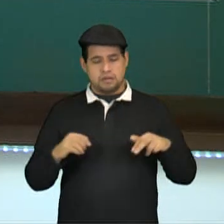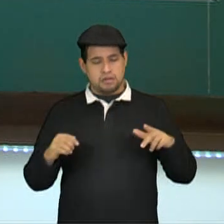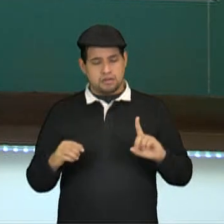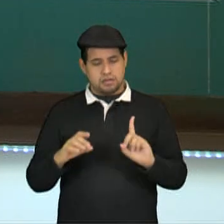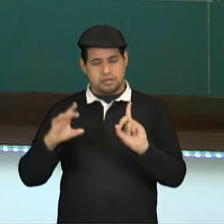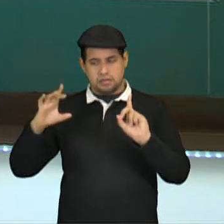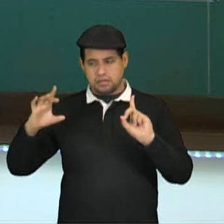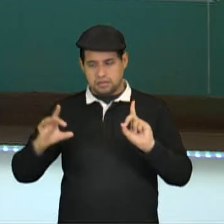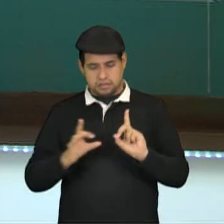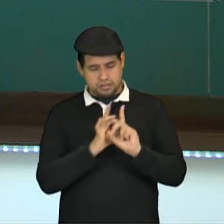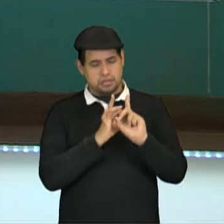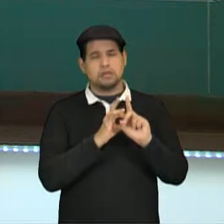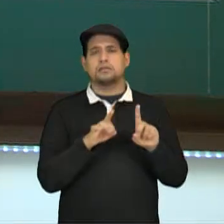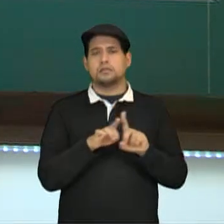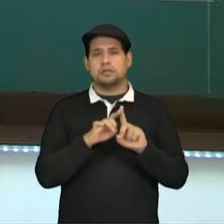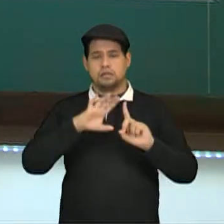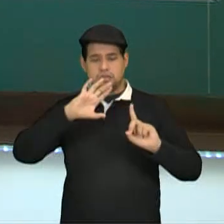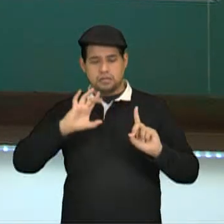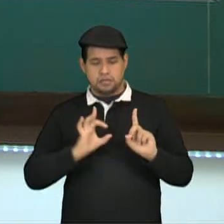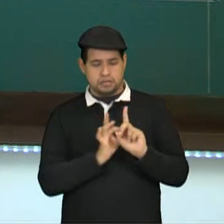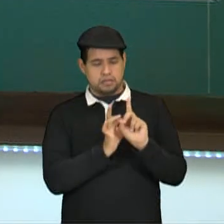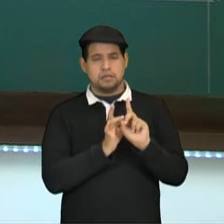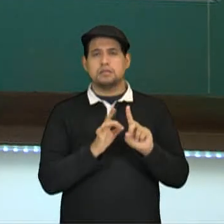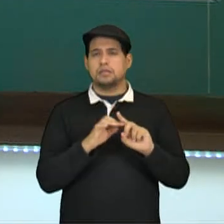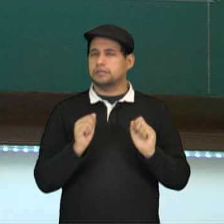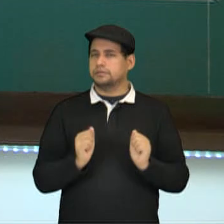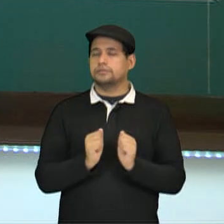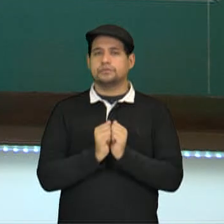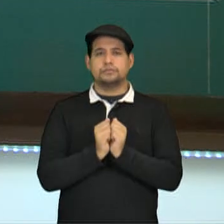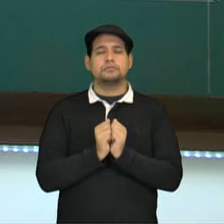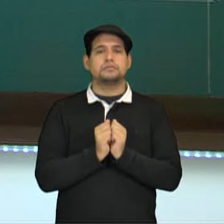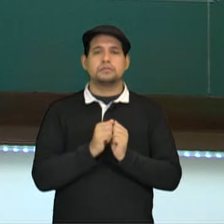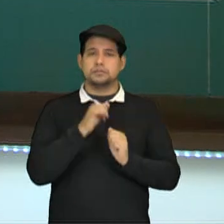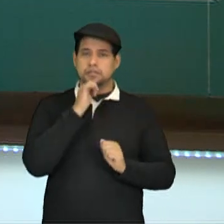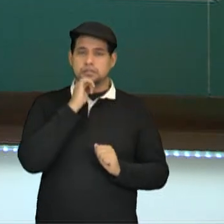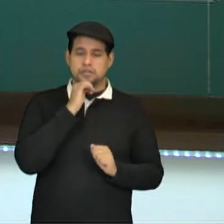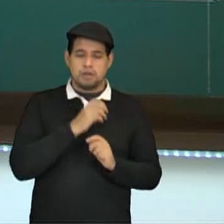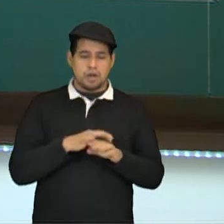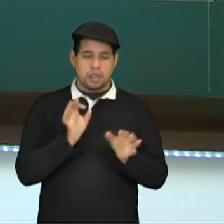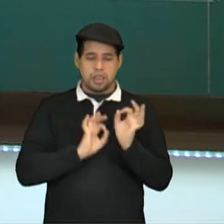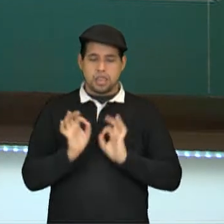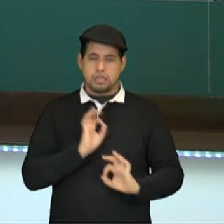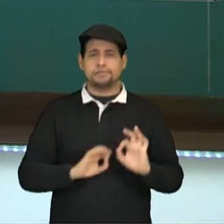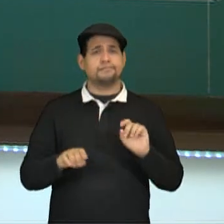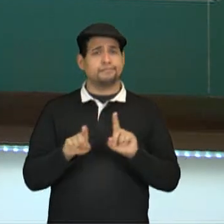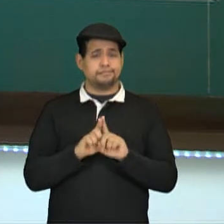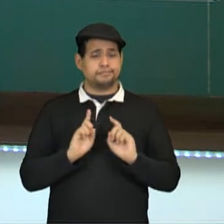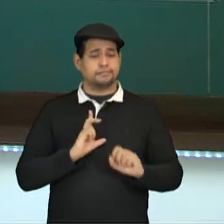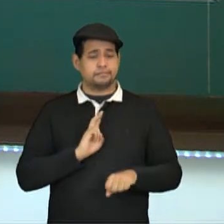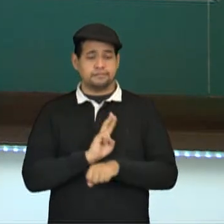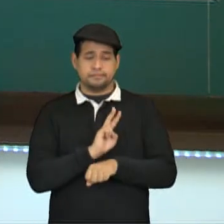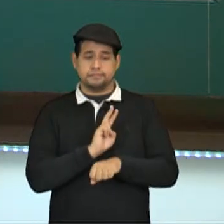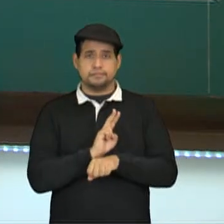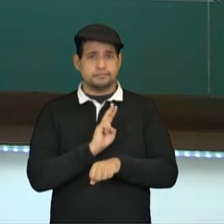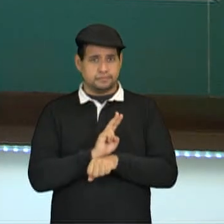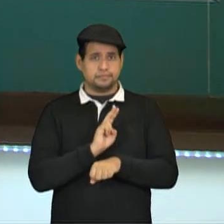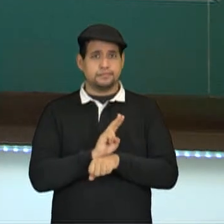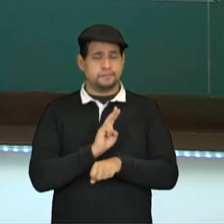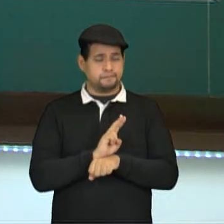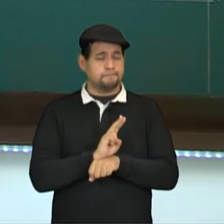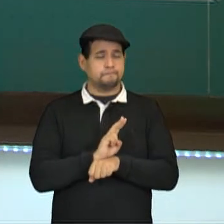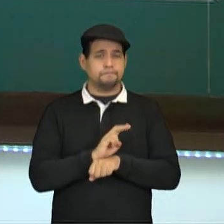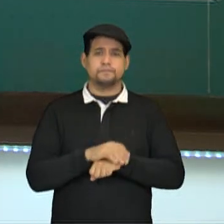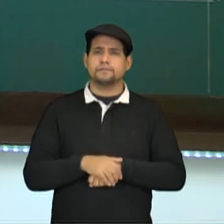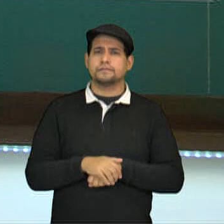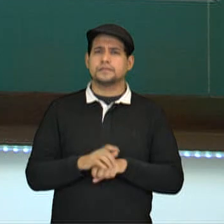parasitar ali no hospedeiro, estar ali dentro do organismo, ainda eles se protegem da gente. Veja se tem